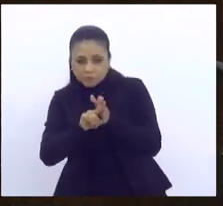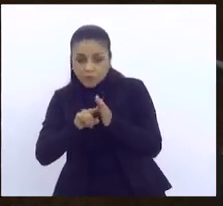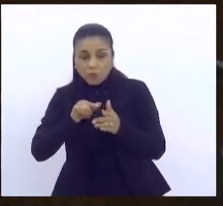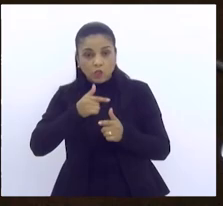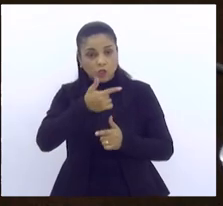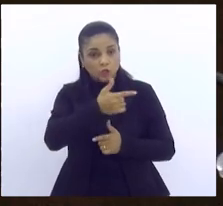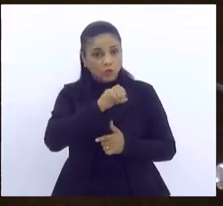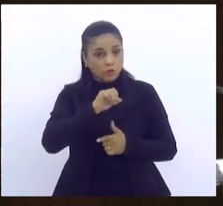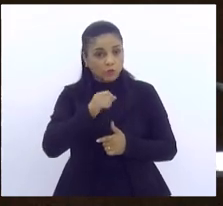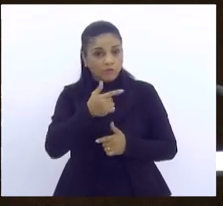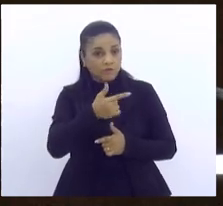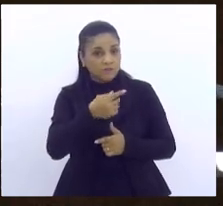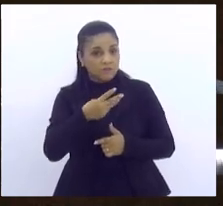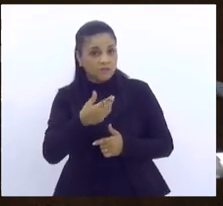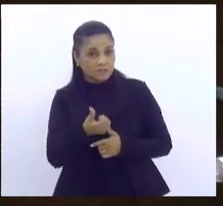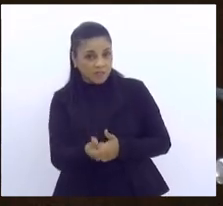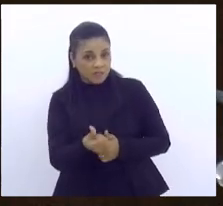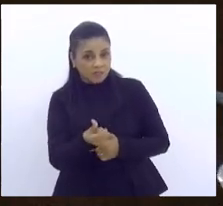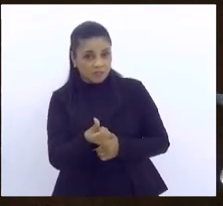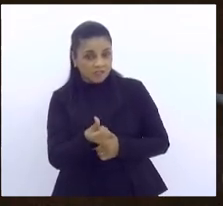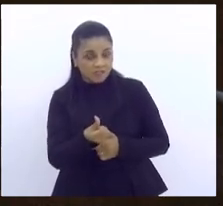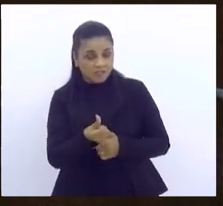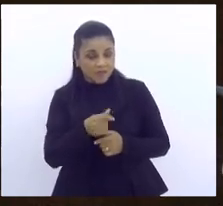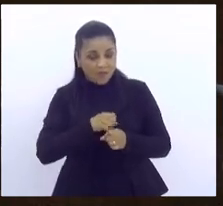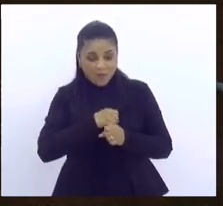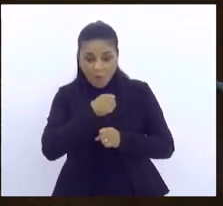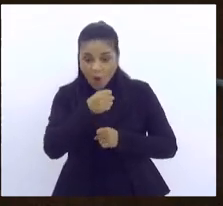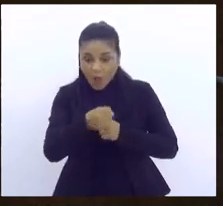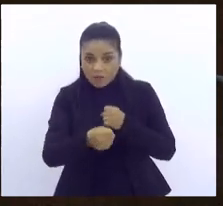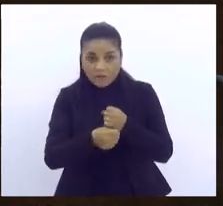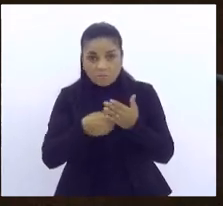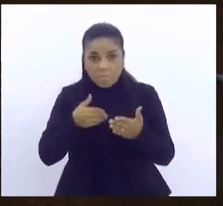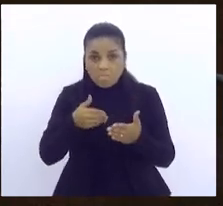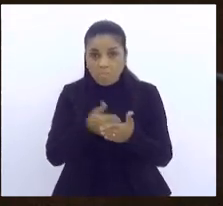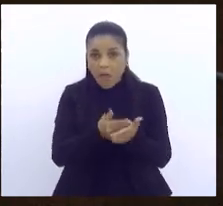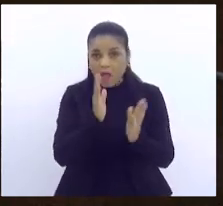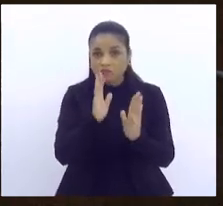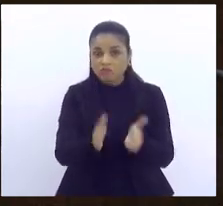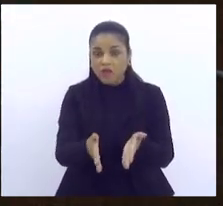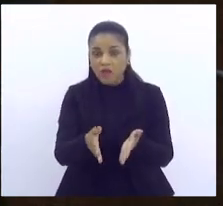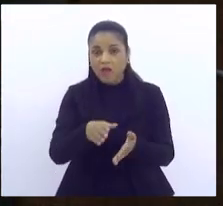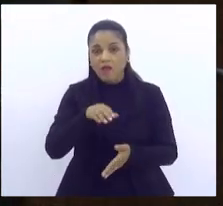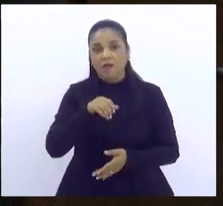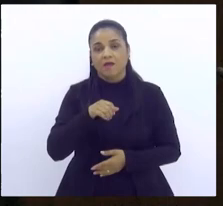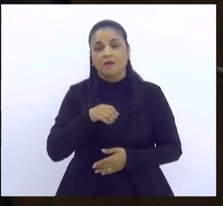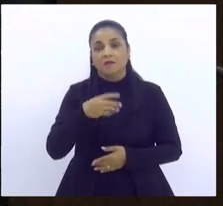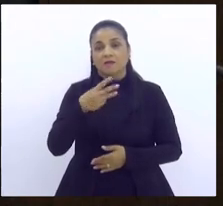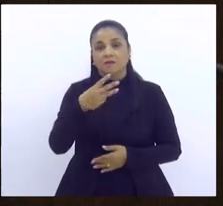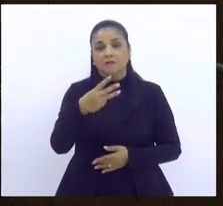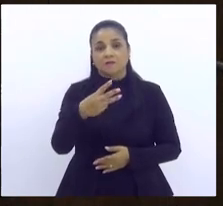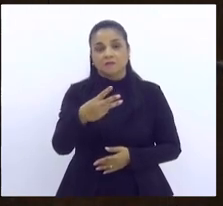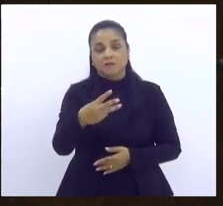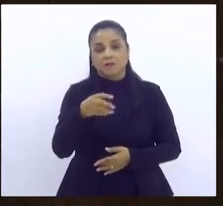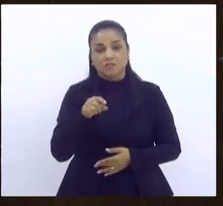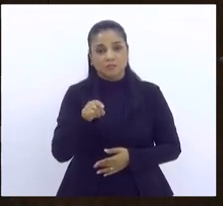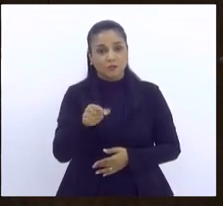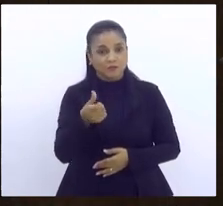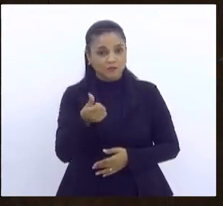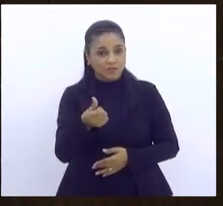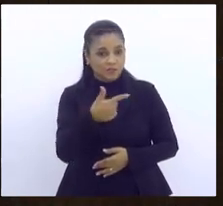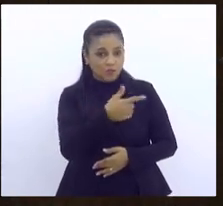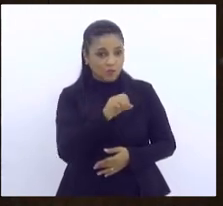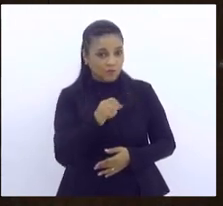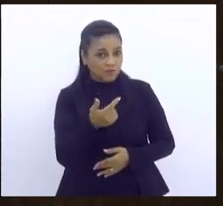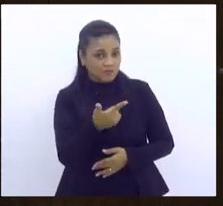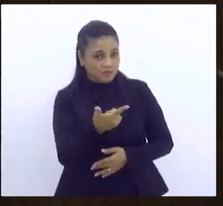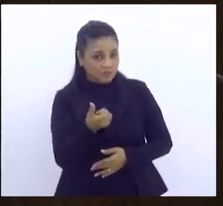para 2024. De 24 na LDO, estava previsto 3,6. Aí você analisa o orçamento,